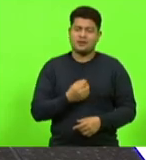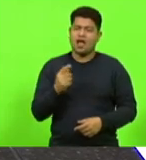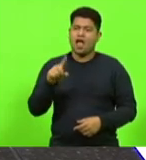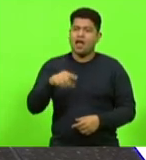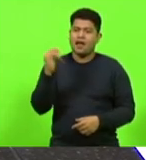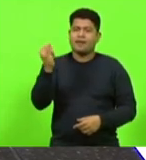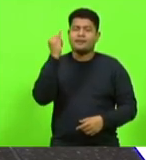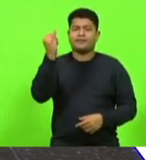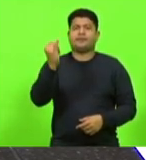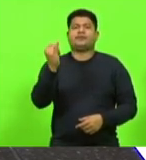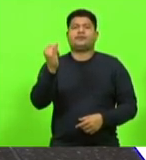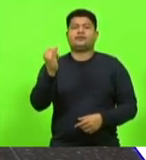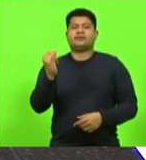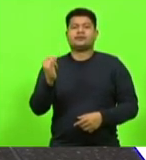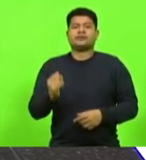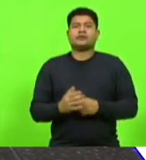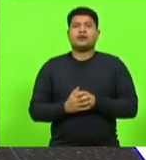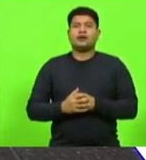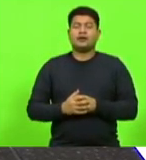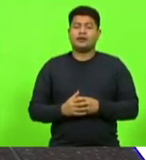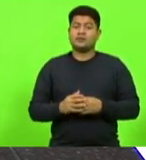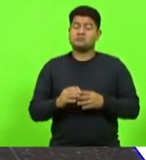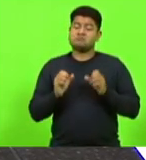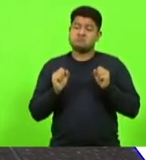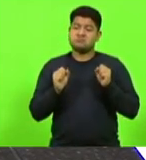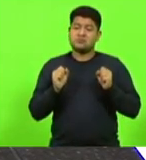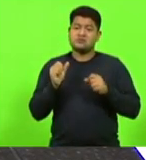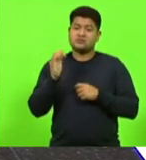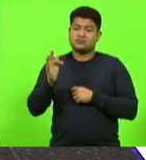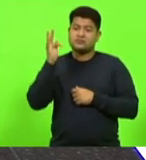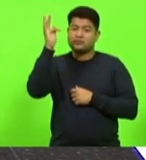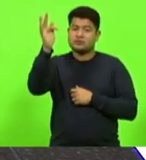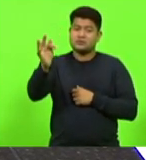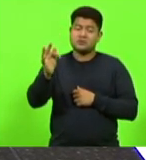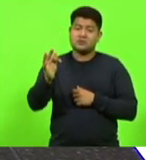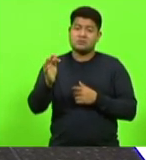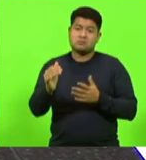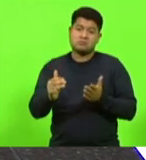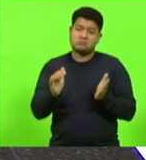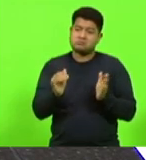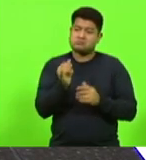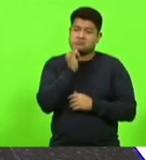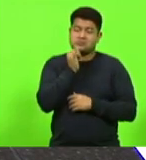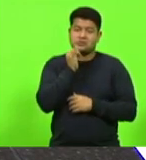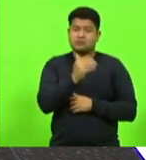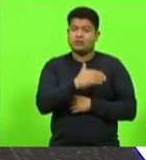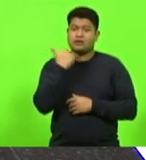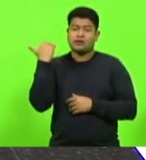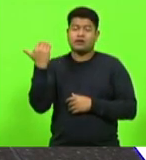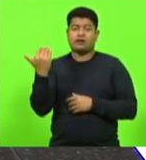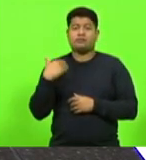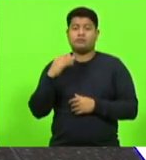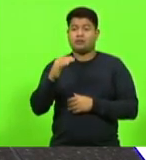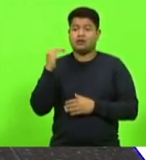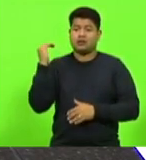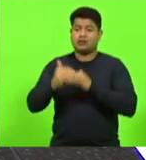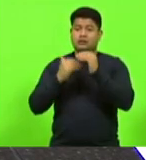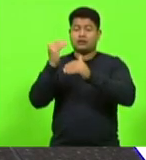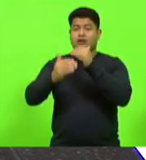receber isso, talvez nem nessa vida, mas isso serve para a nossa evolução em cima desse planeta